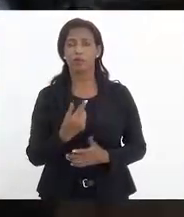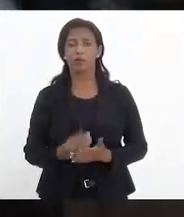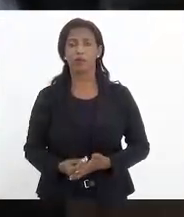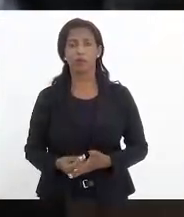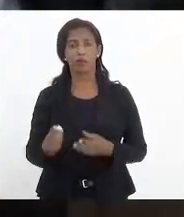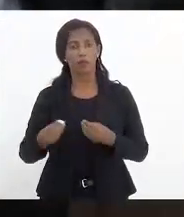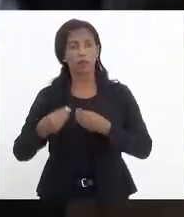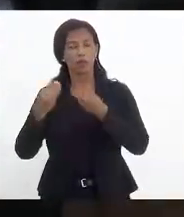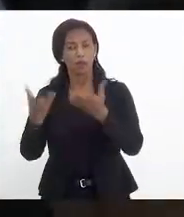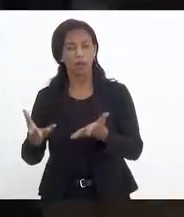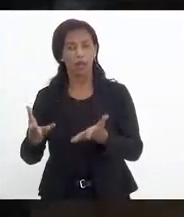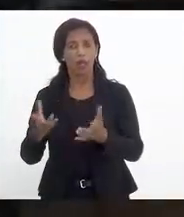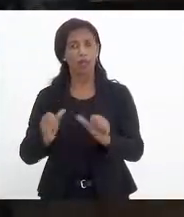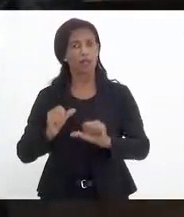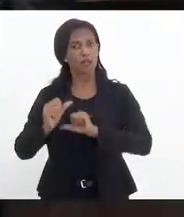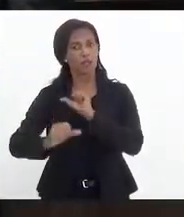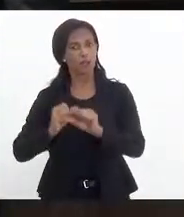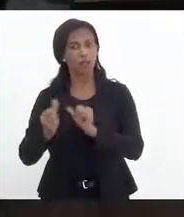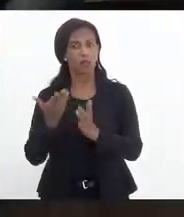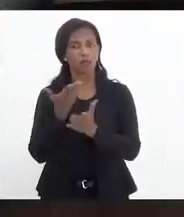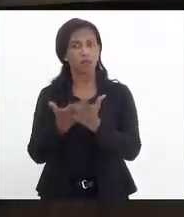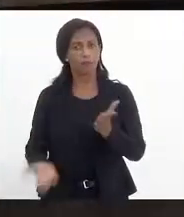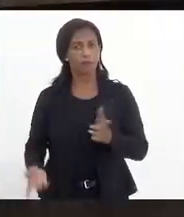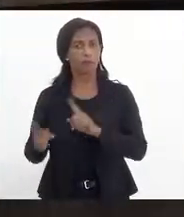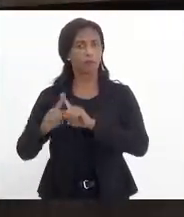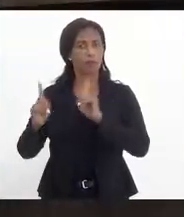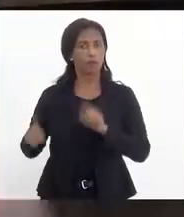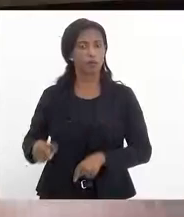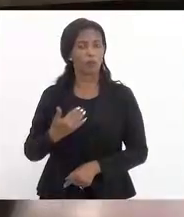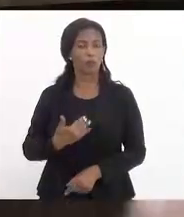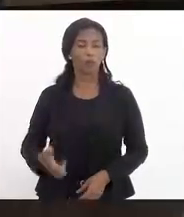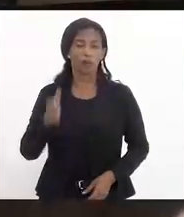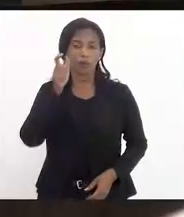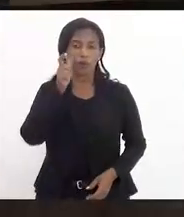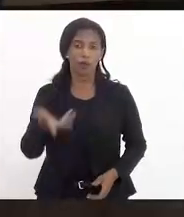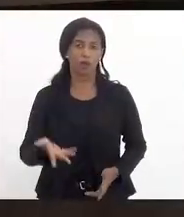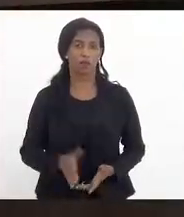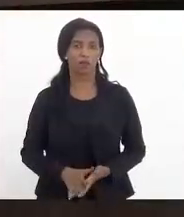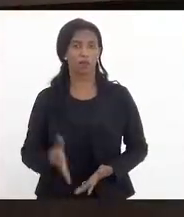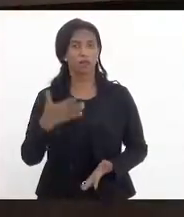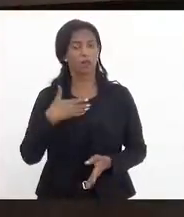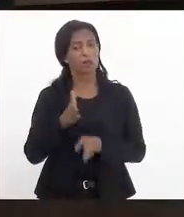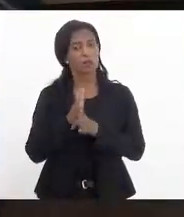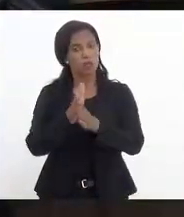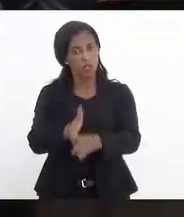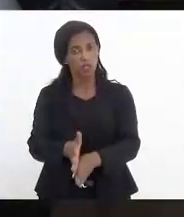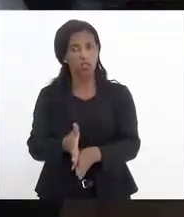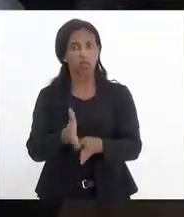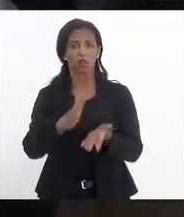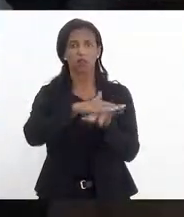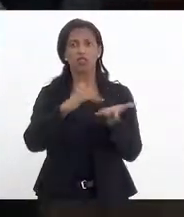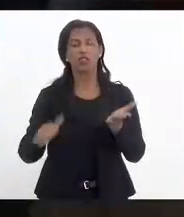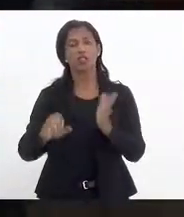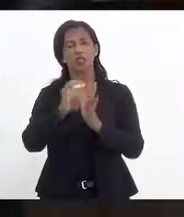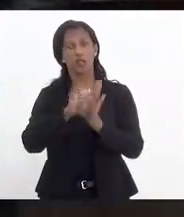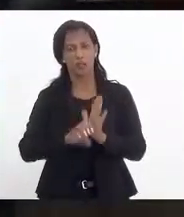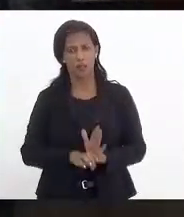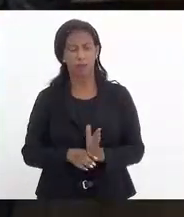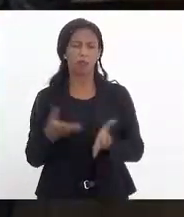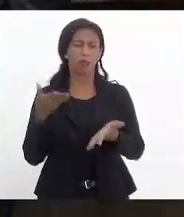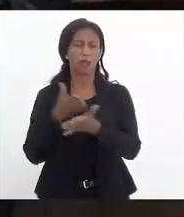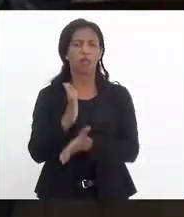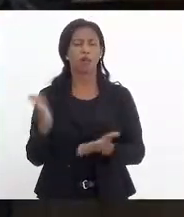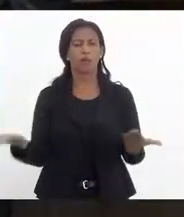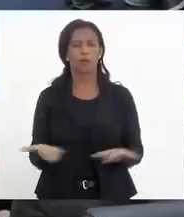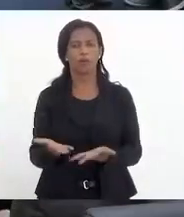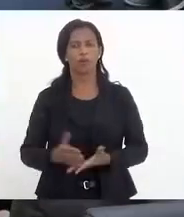a recomposição das perdas para o servidor público, que é o que interessa. Então é nesse sentido o encaminhamento, presidente, da gente retirar as emendas e aprovar